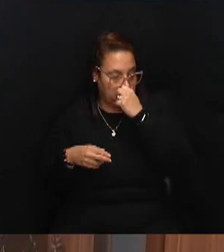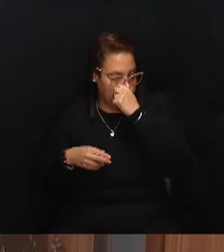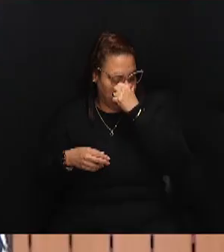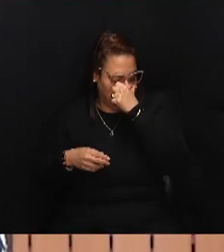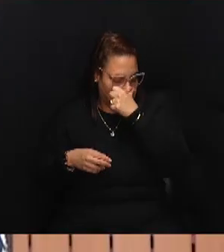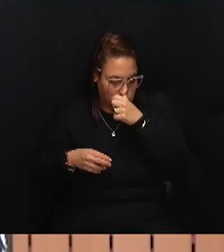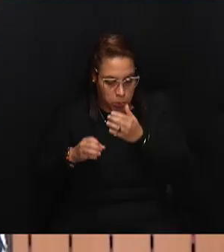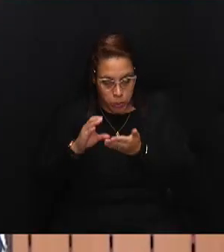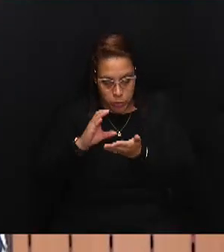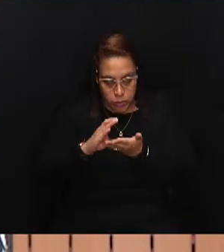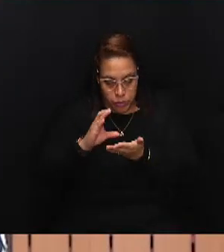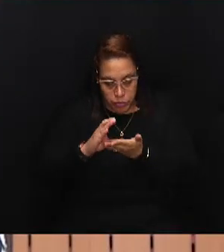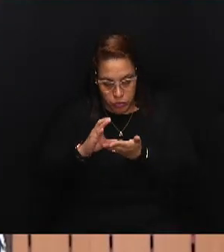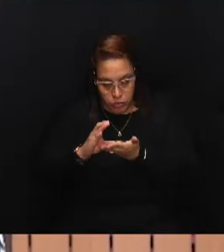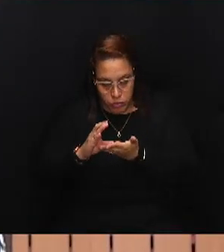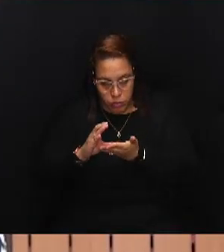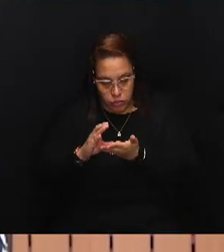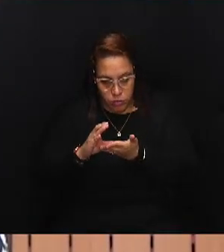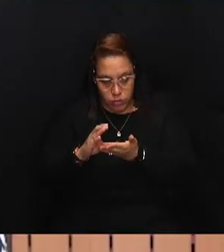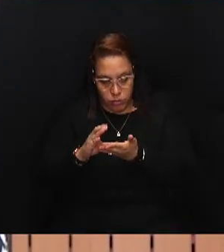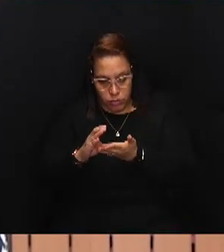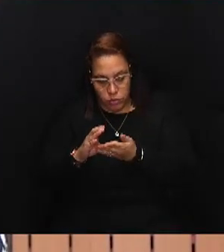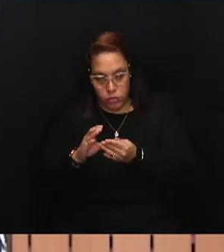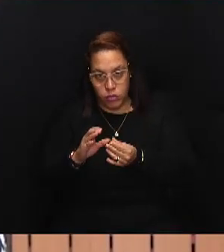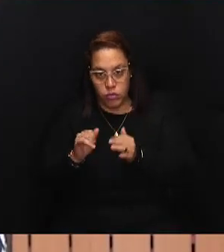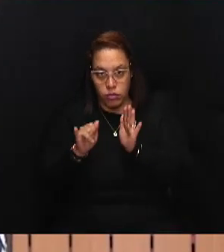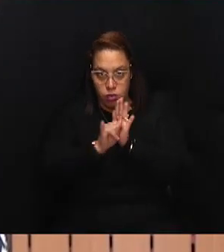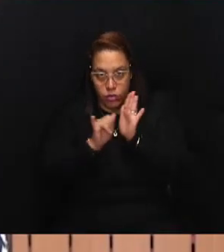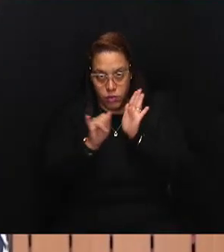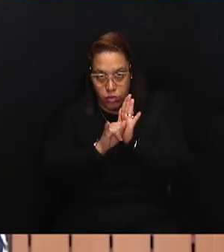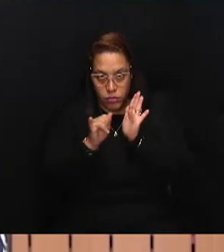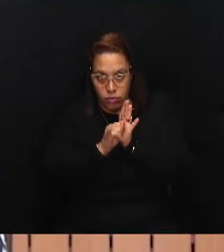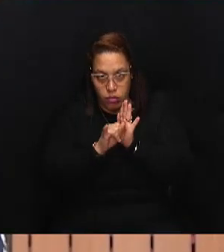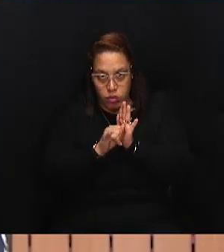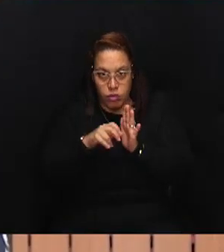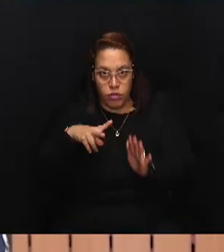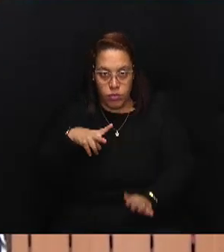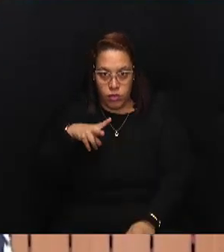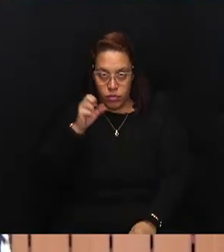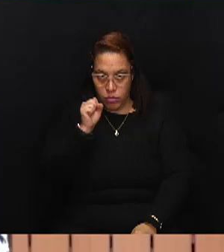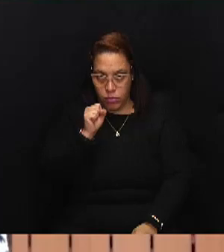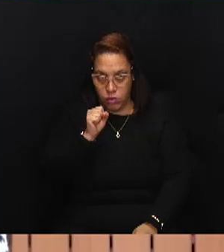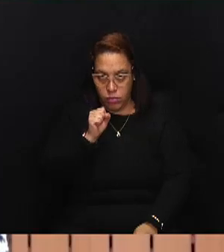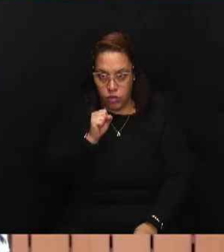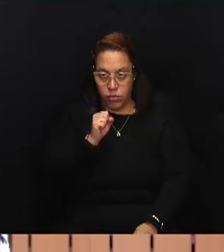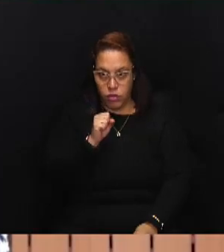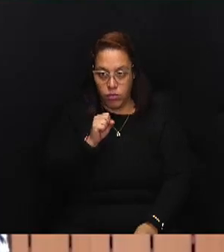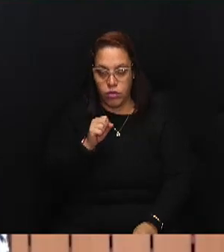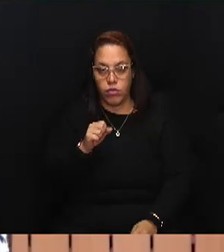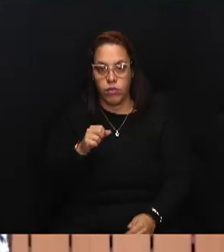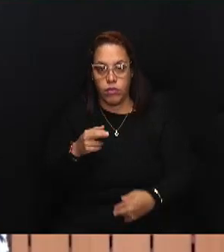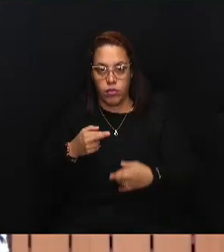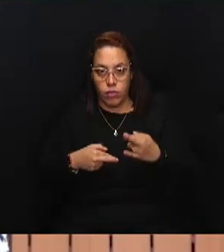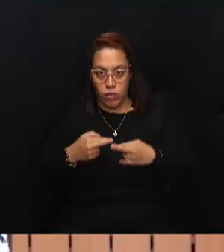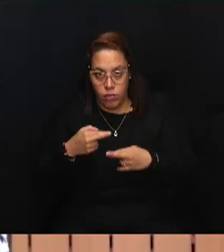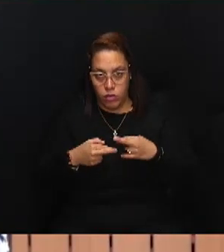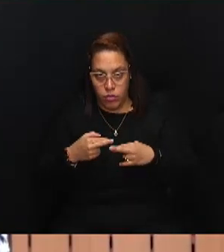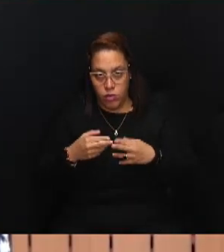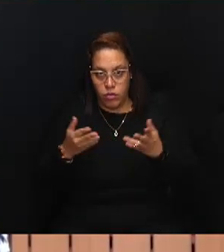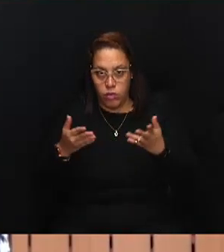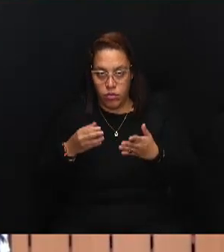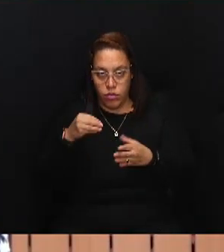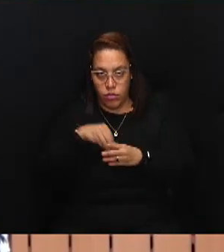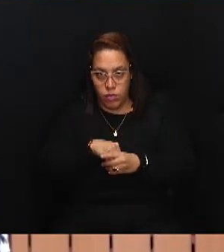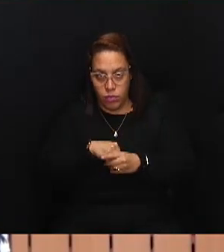também está para soltar um edital para fortalecer mais ainda essa rede. Nós temos hoje,